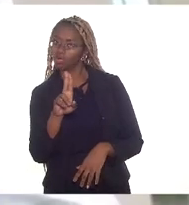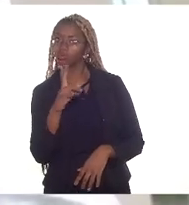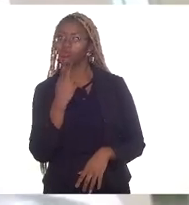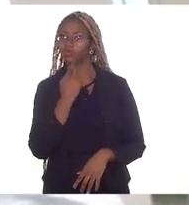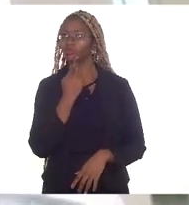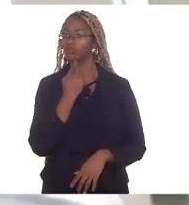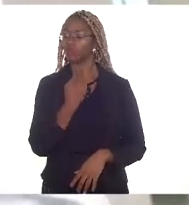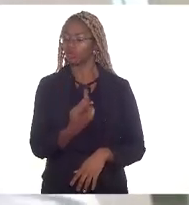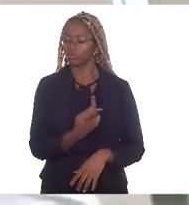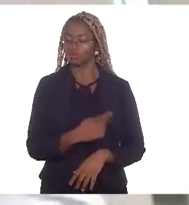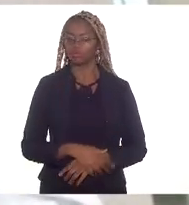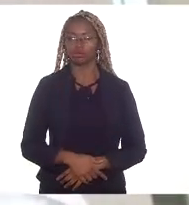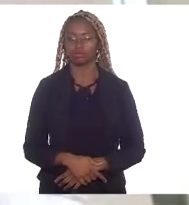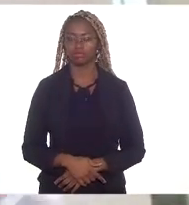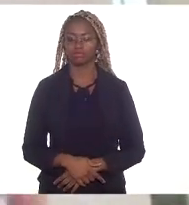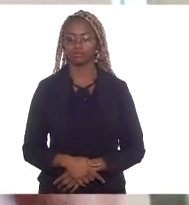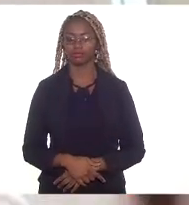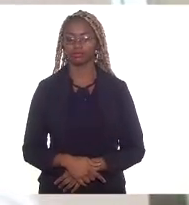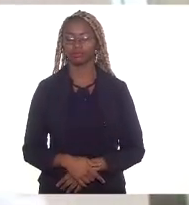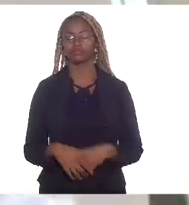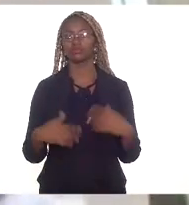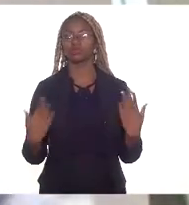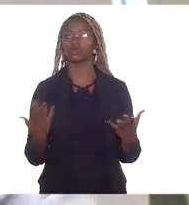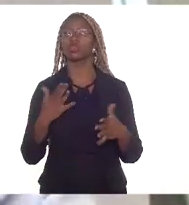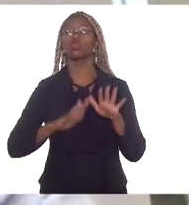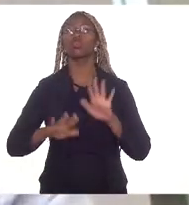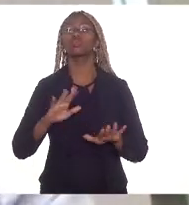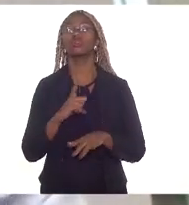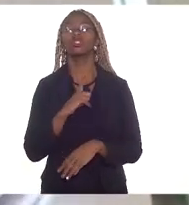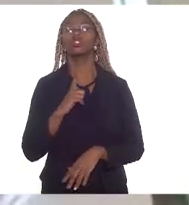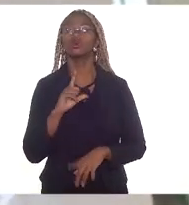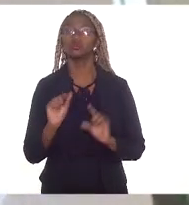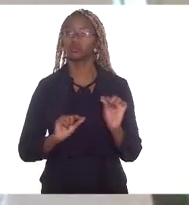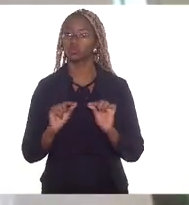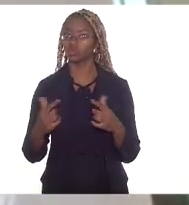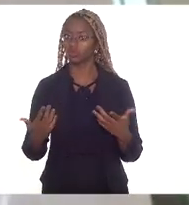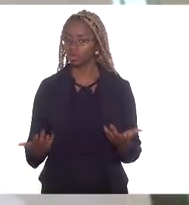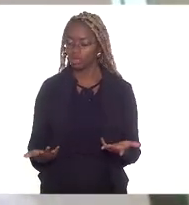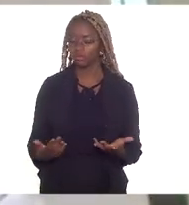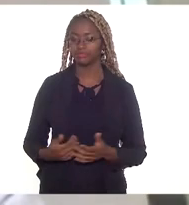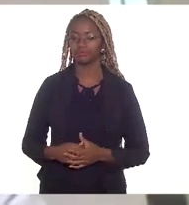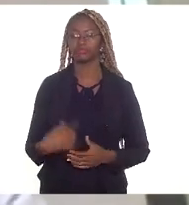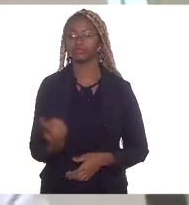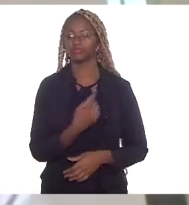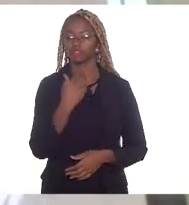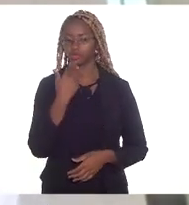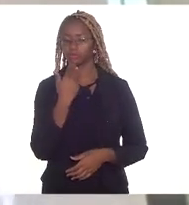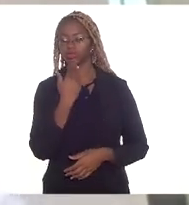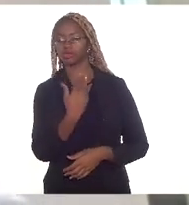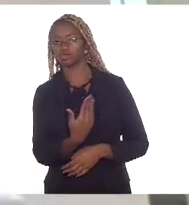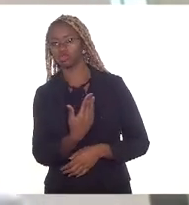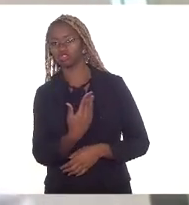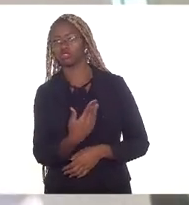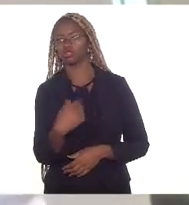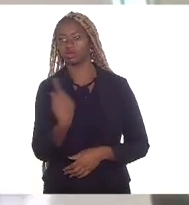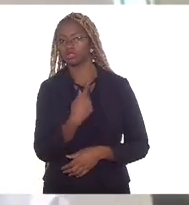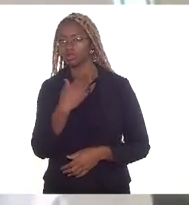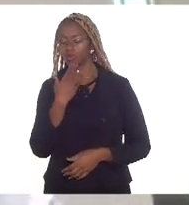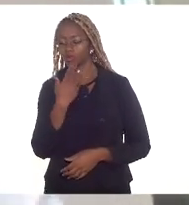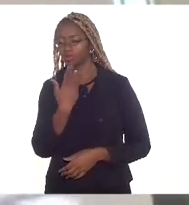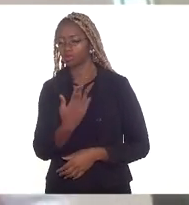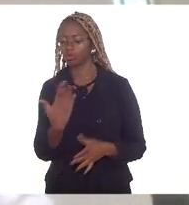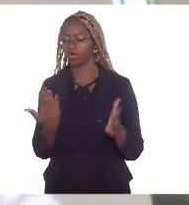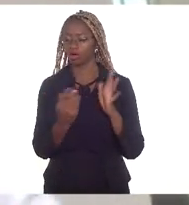Então, e aí qual que foi o cuidado que nós tomamos à época? Vamos pedir o seguinte, vamos pedir para colocar,